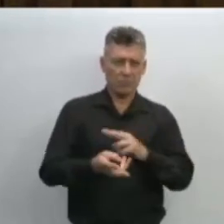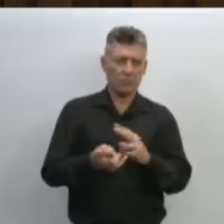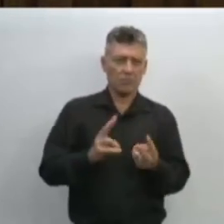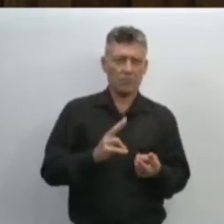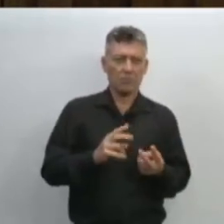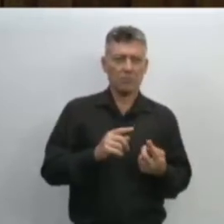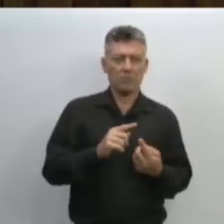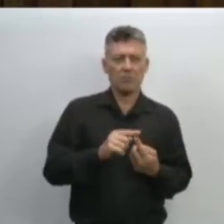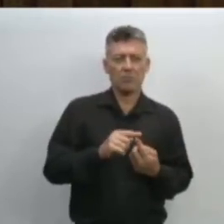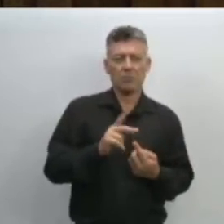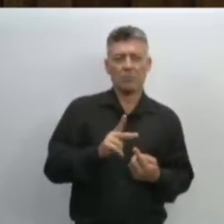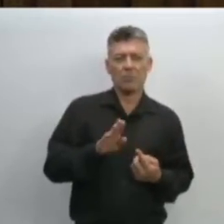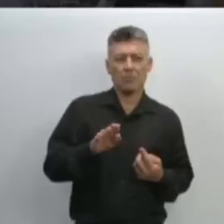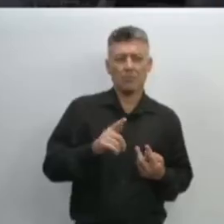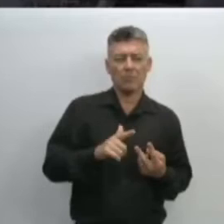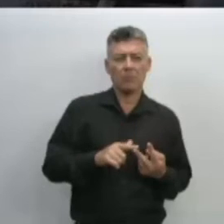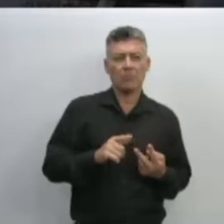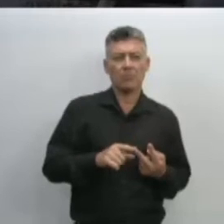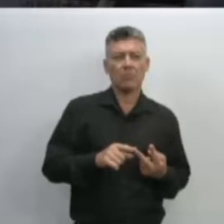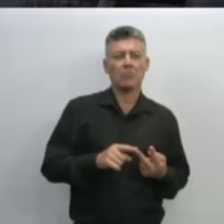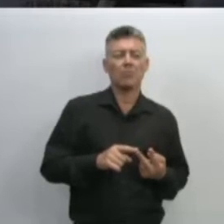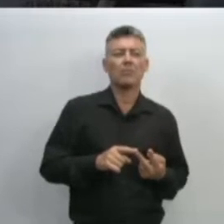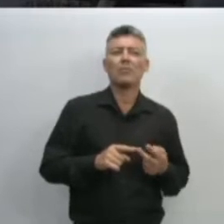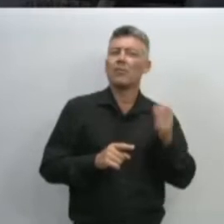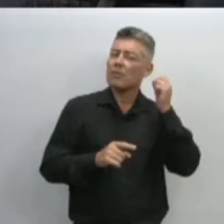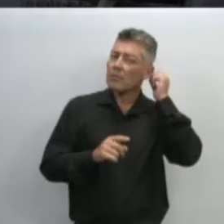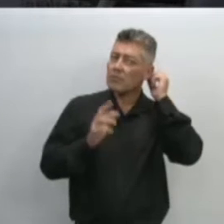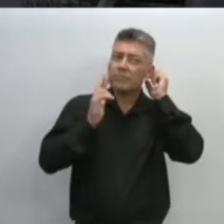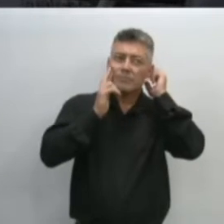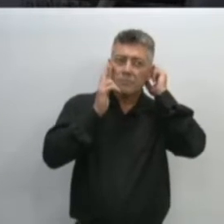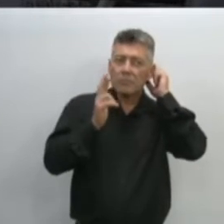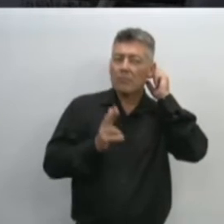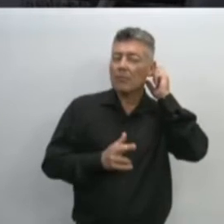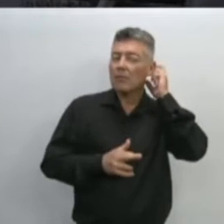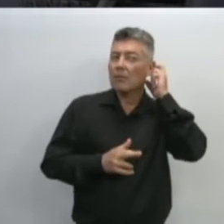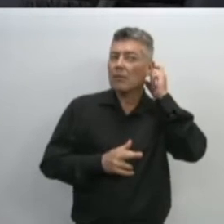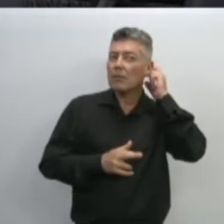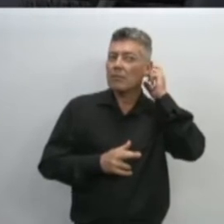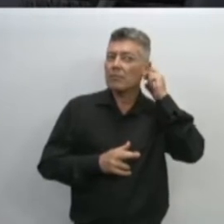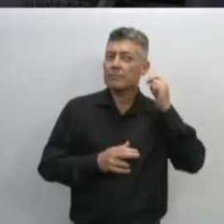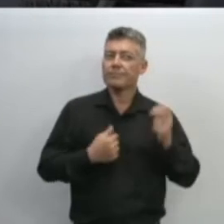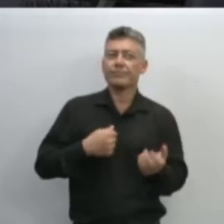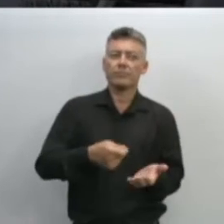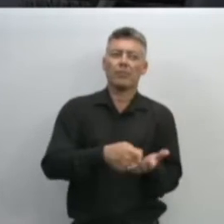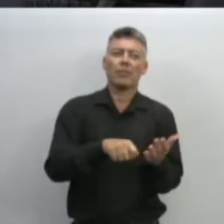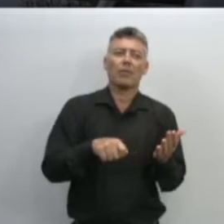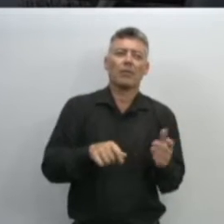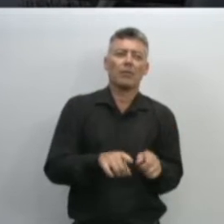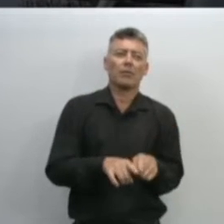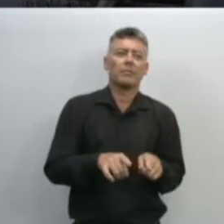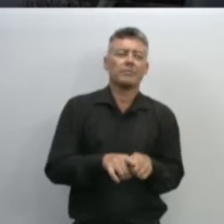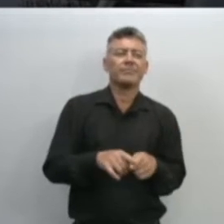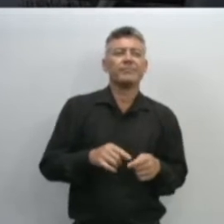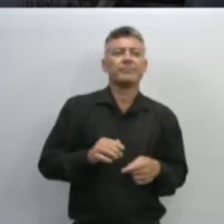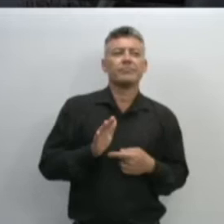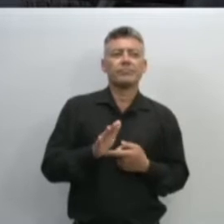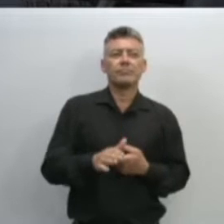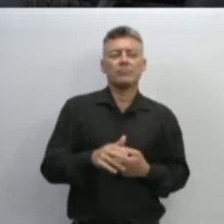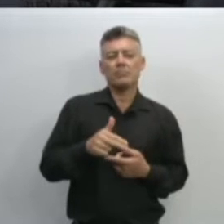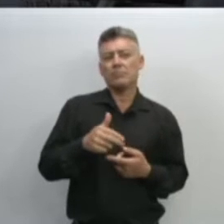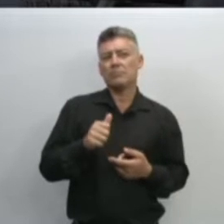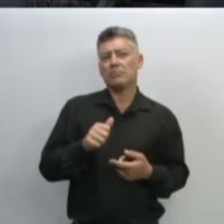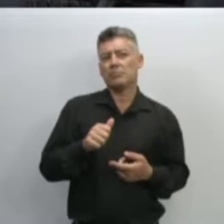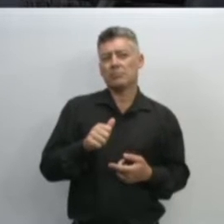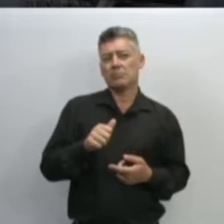é o vereador Kleber Fernandes e o vereador Robson Carvalho, por subscrever esse projeto. O Judô Clube Nagashima